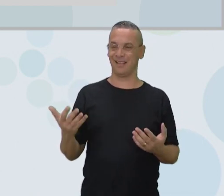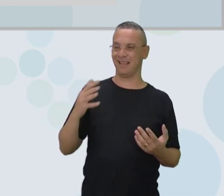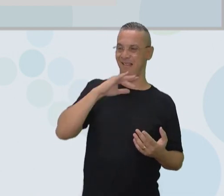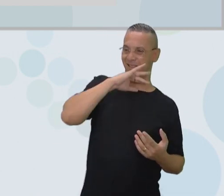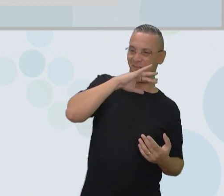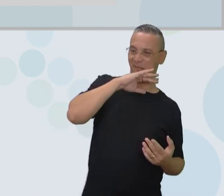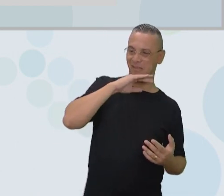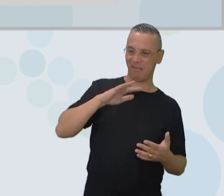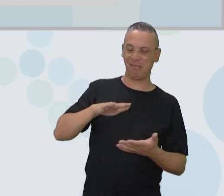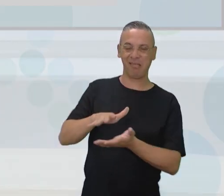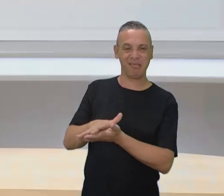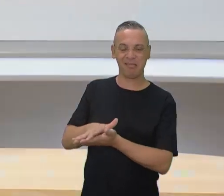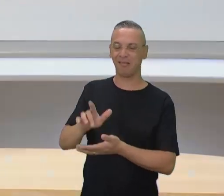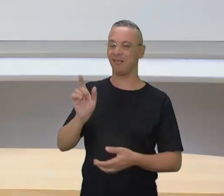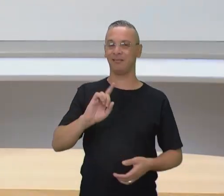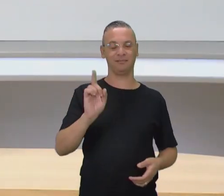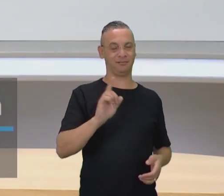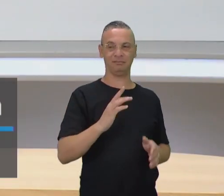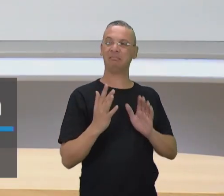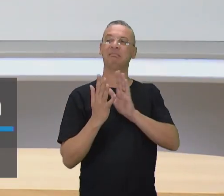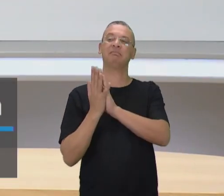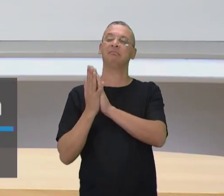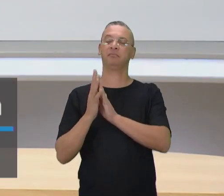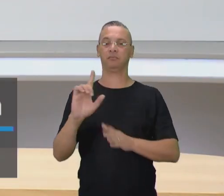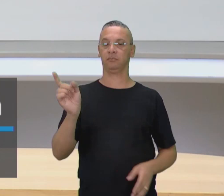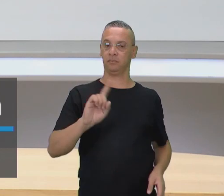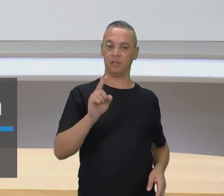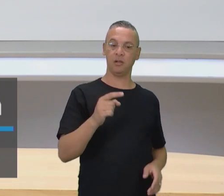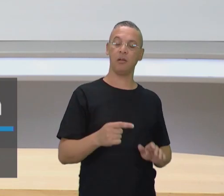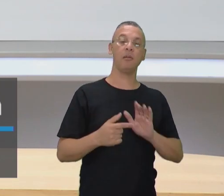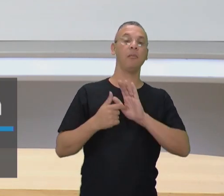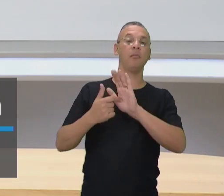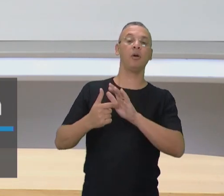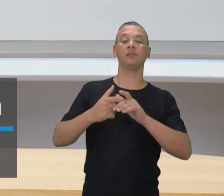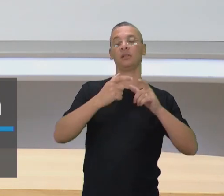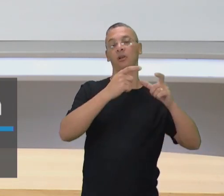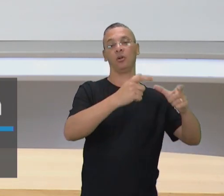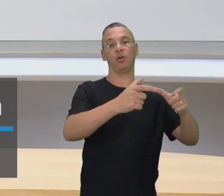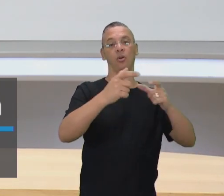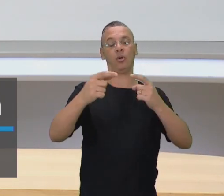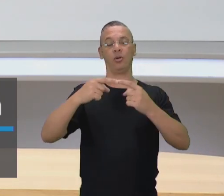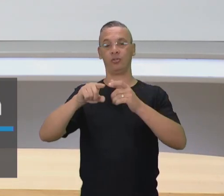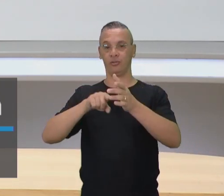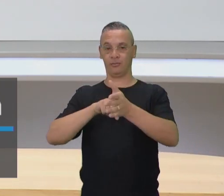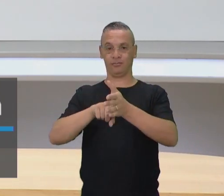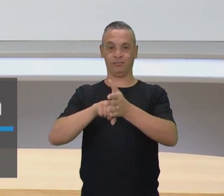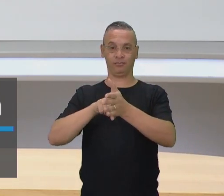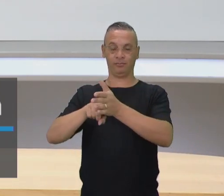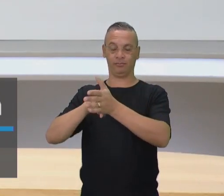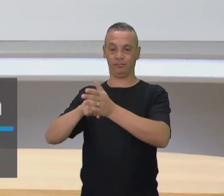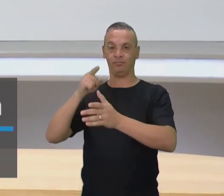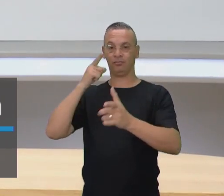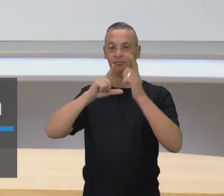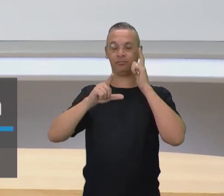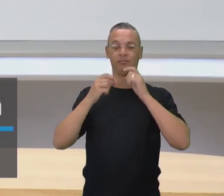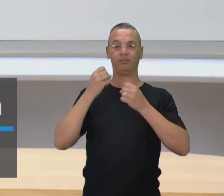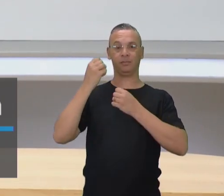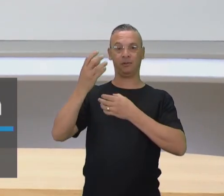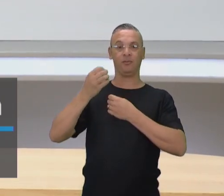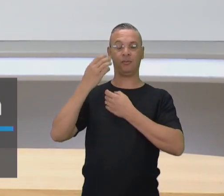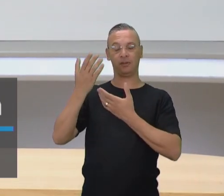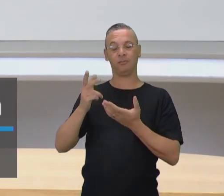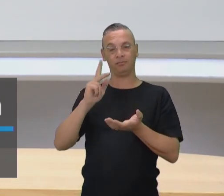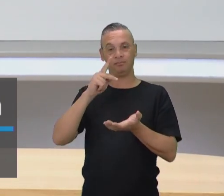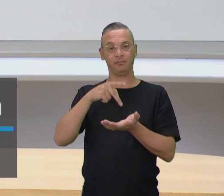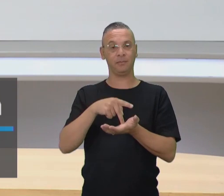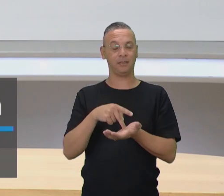sentido de afrontar, é no sentido de apontar onde ele aferiu os dados que ele vai tratar agora. Então, é